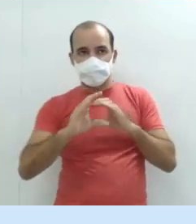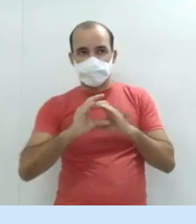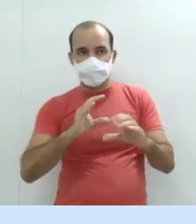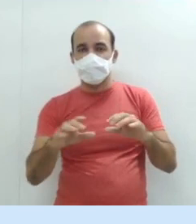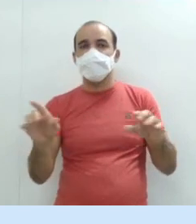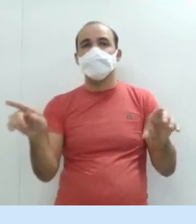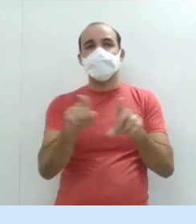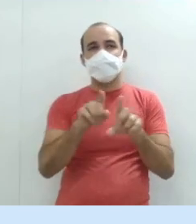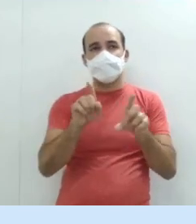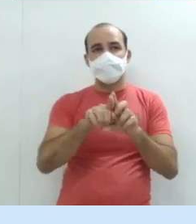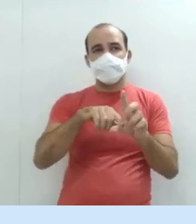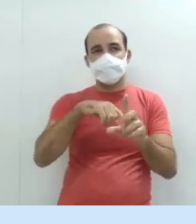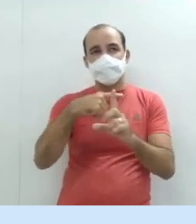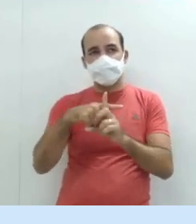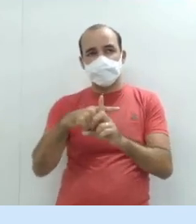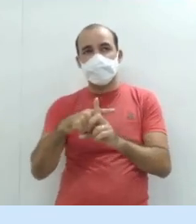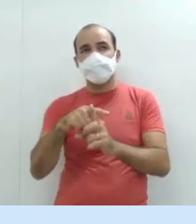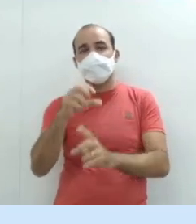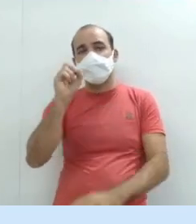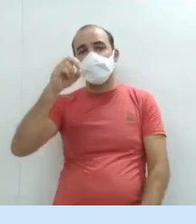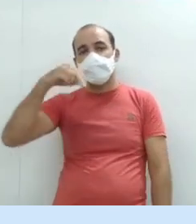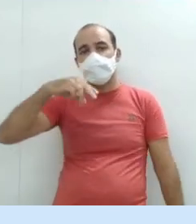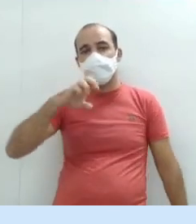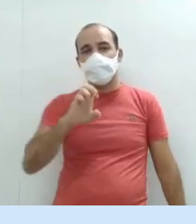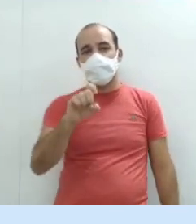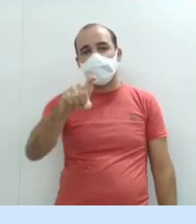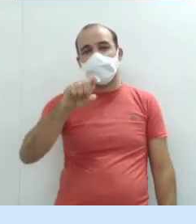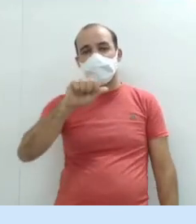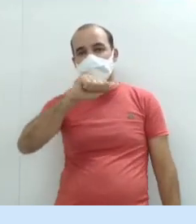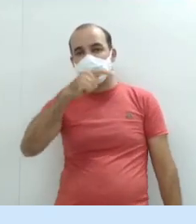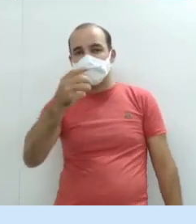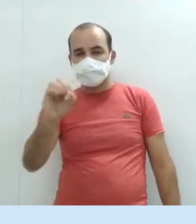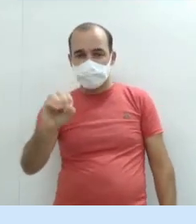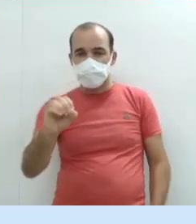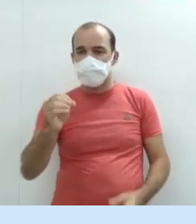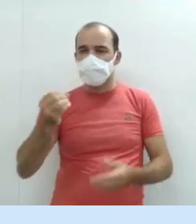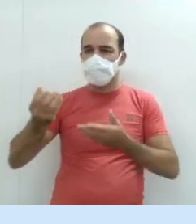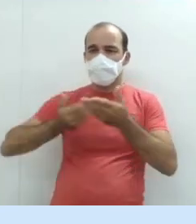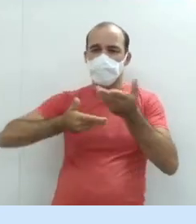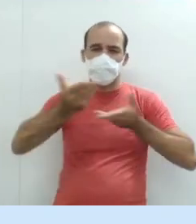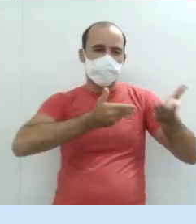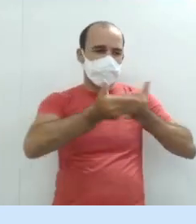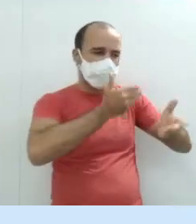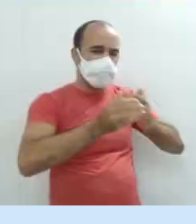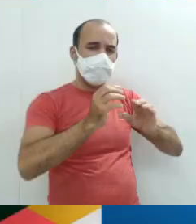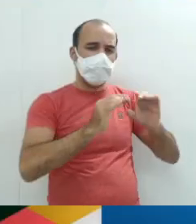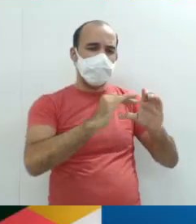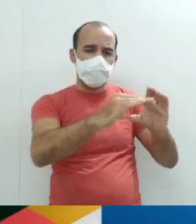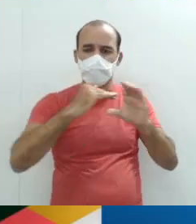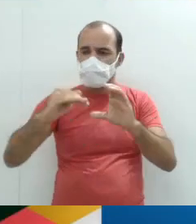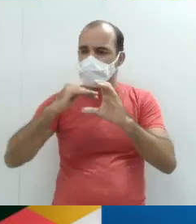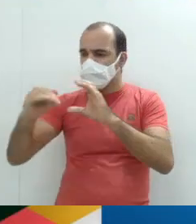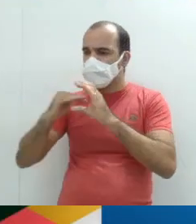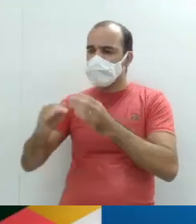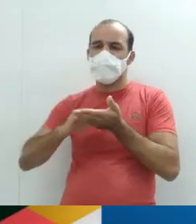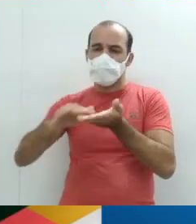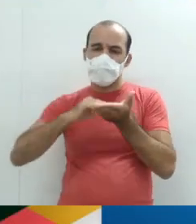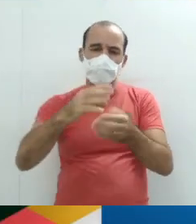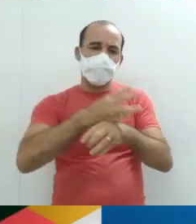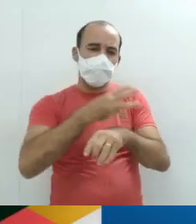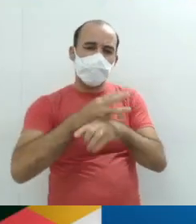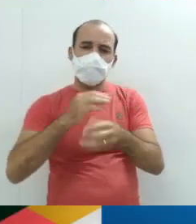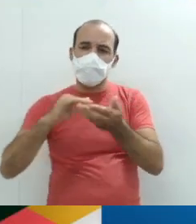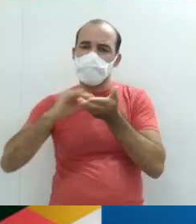esse indivíduo na sociedade, na relação que ele vai ter com essa sociedade no nosso olhar filosófico. E a palavra